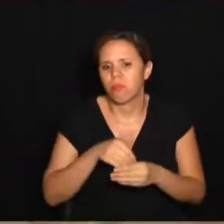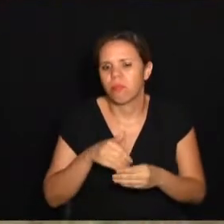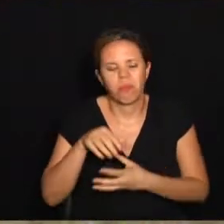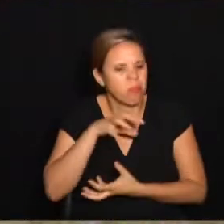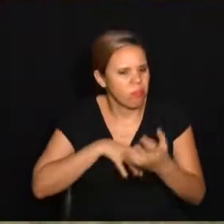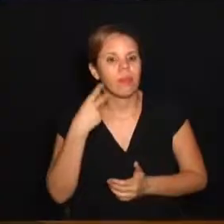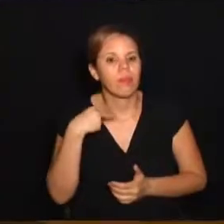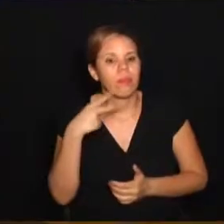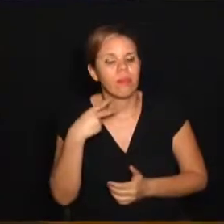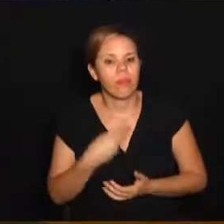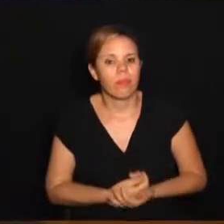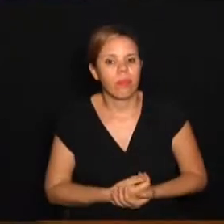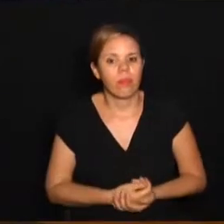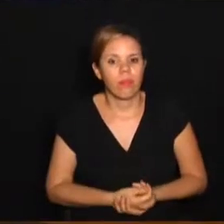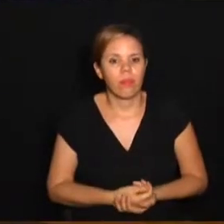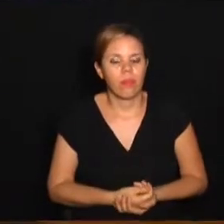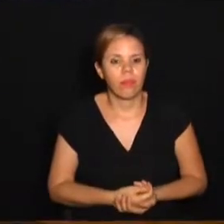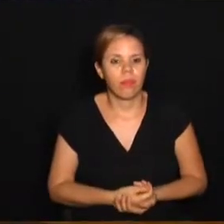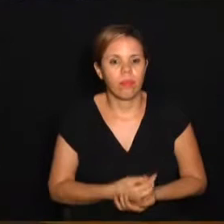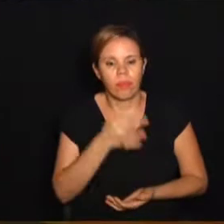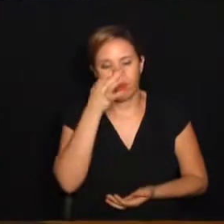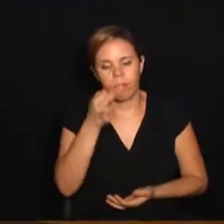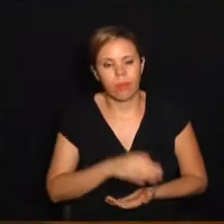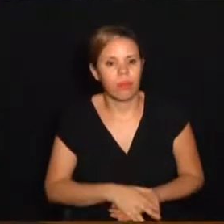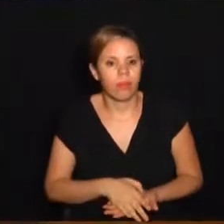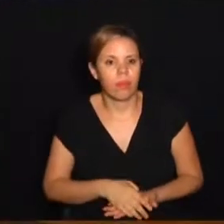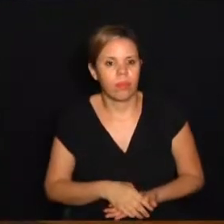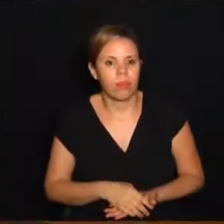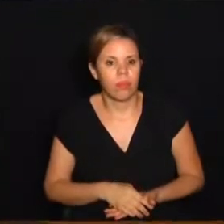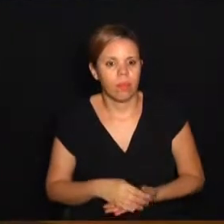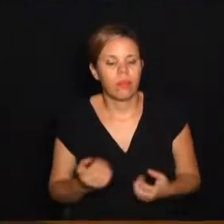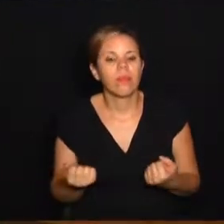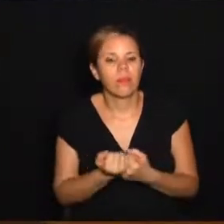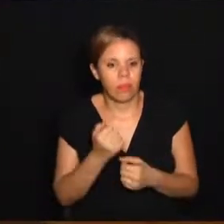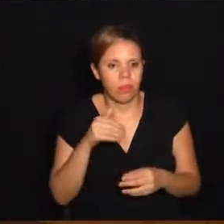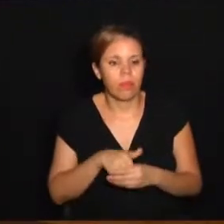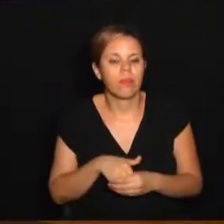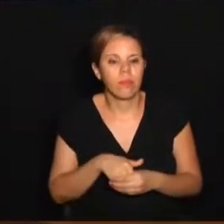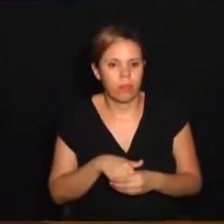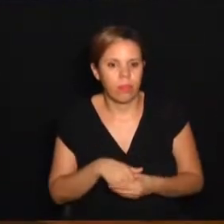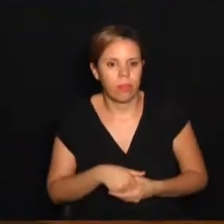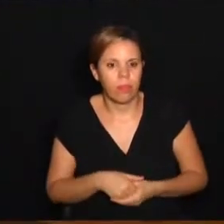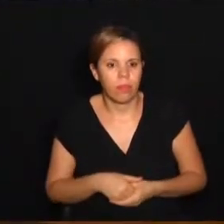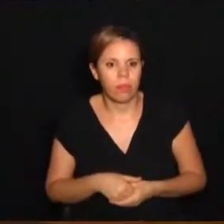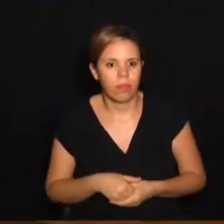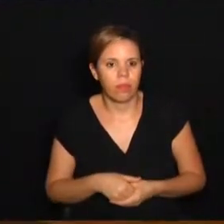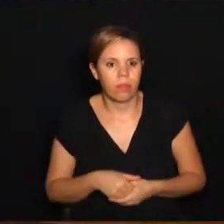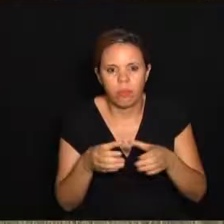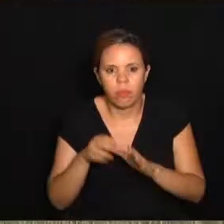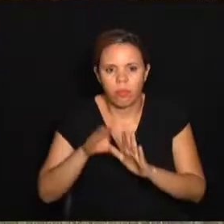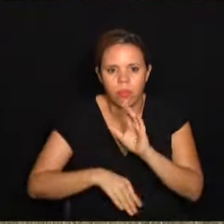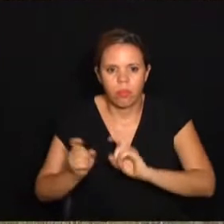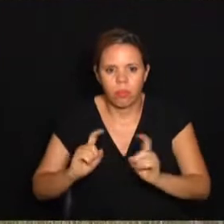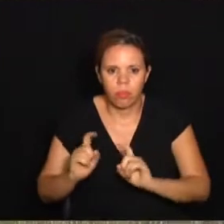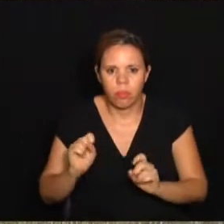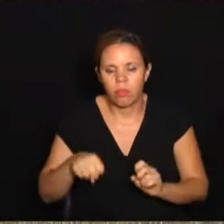votação polêmica foi tudo tranquilo os projetos aprovados na const leg e seguem a tramitação na casa de acordo com o presidente luiz